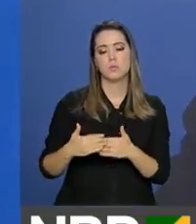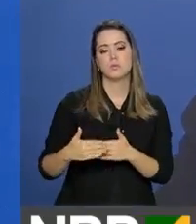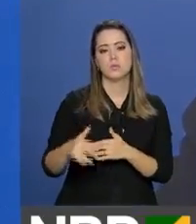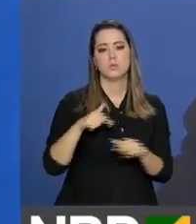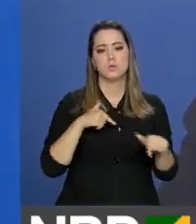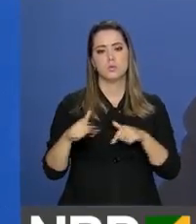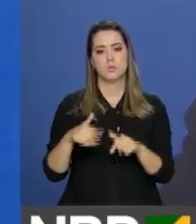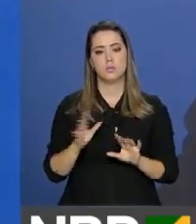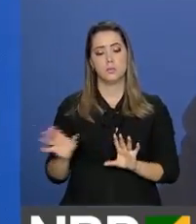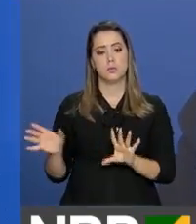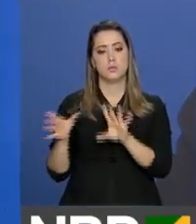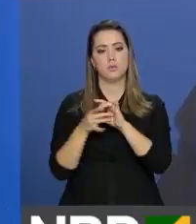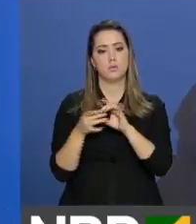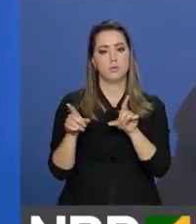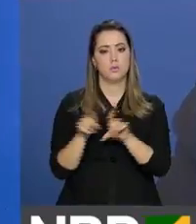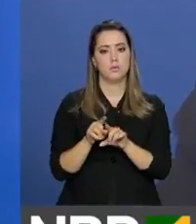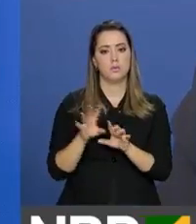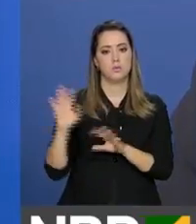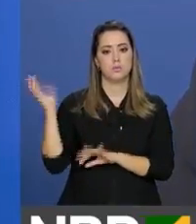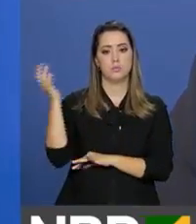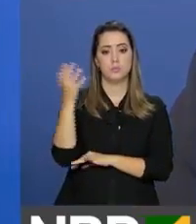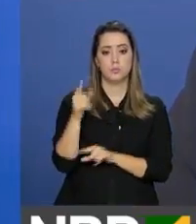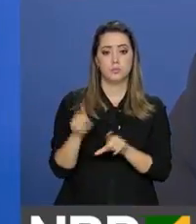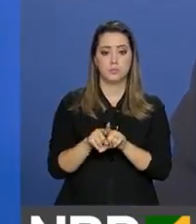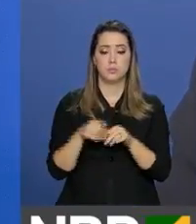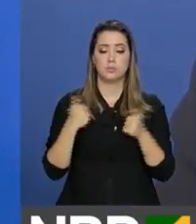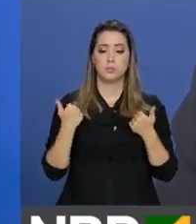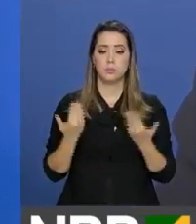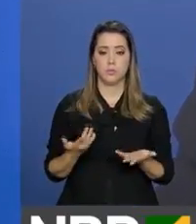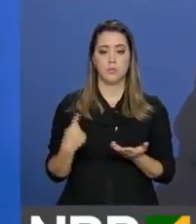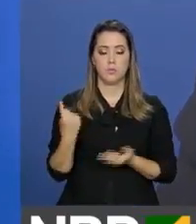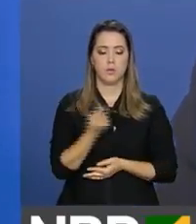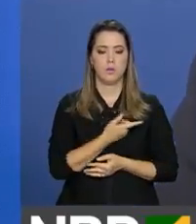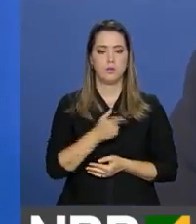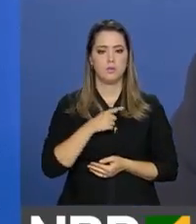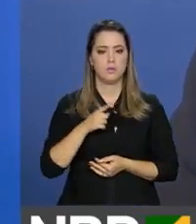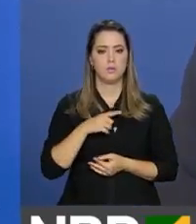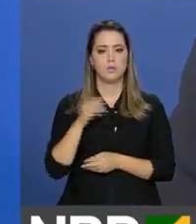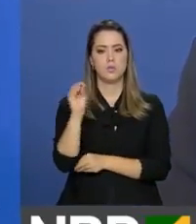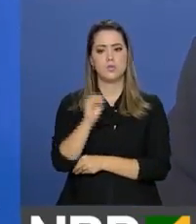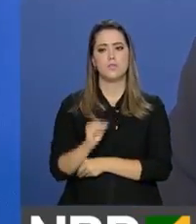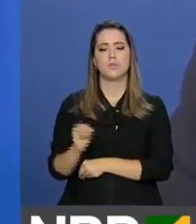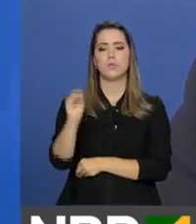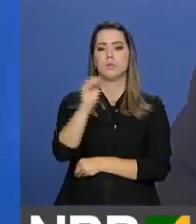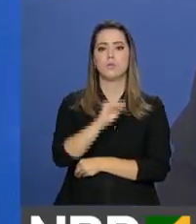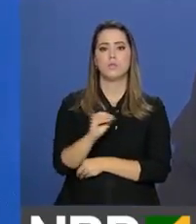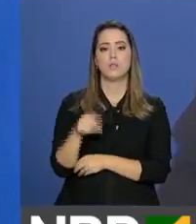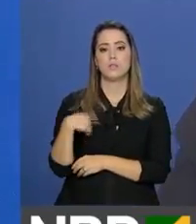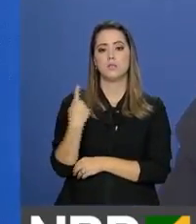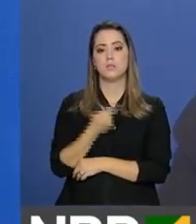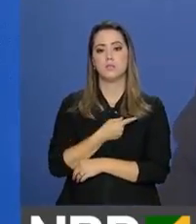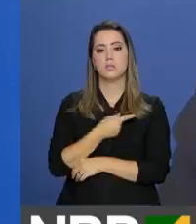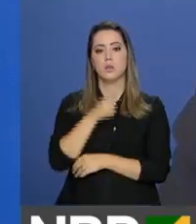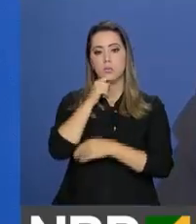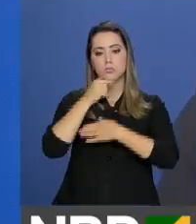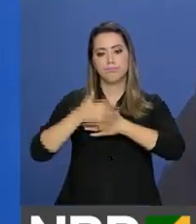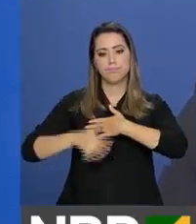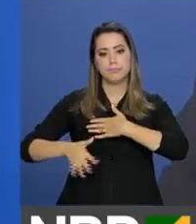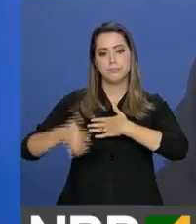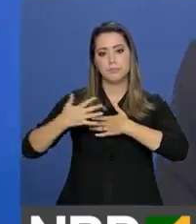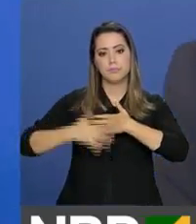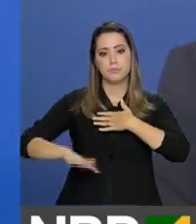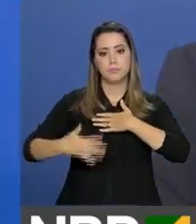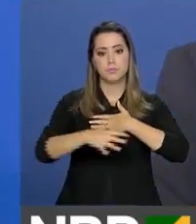trabalhava com todas as organizações ambientalistas para que houvesse uma preservação da nossa orla marítima,